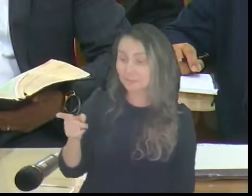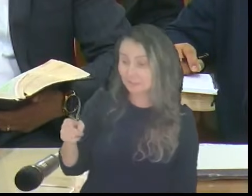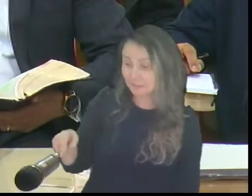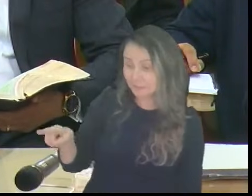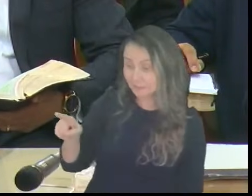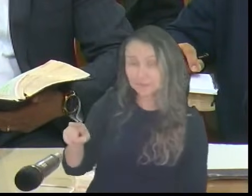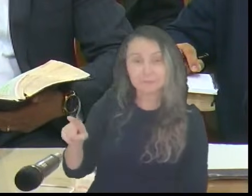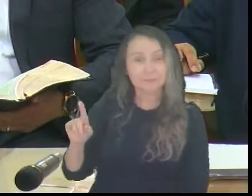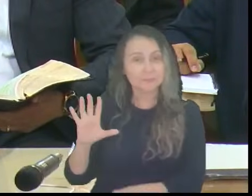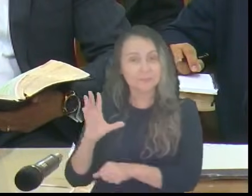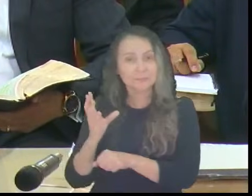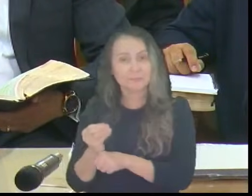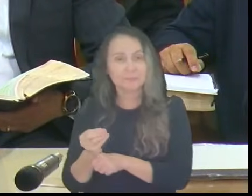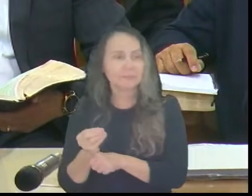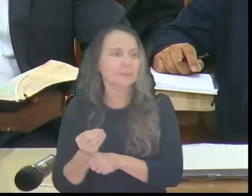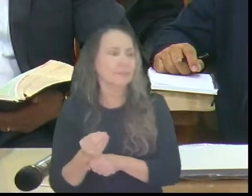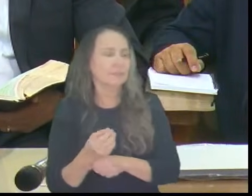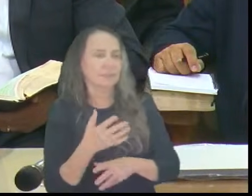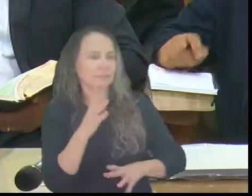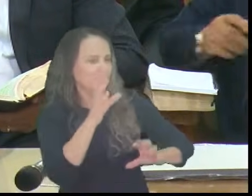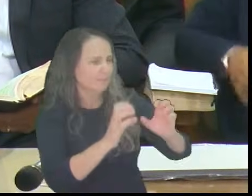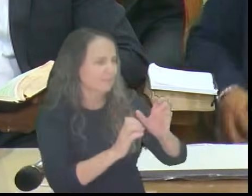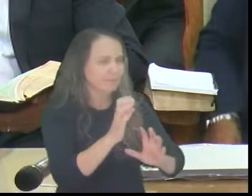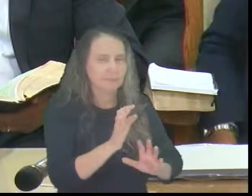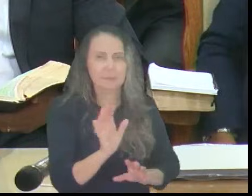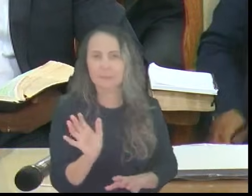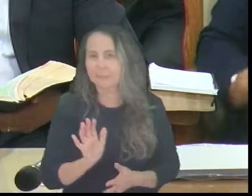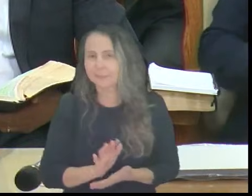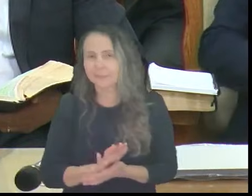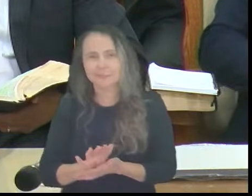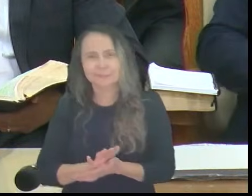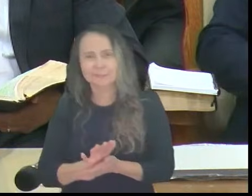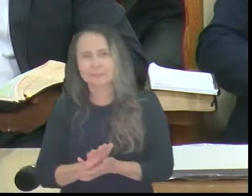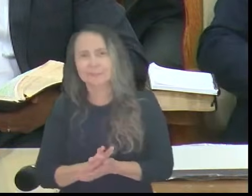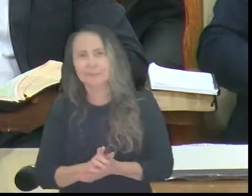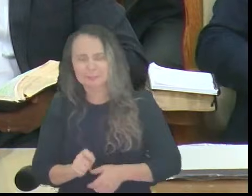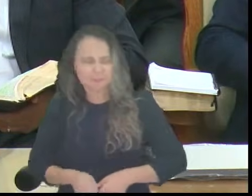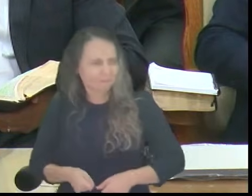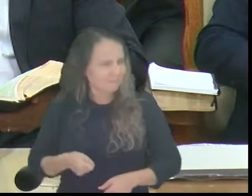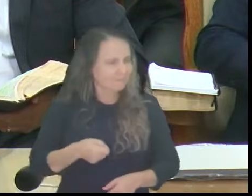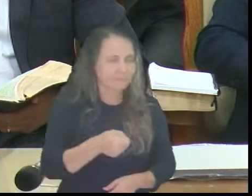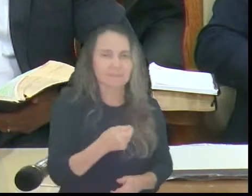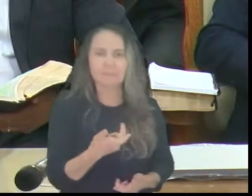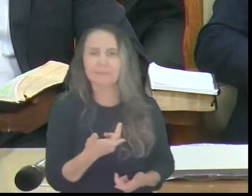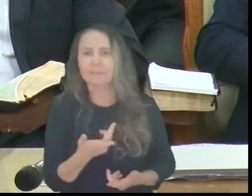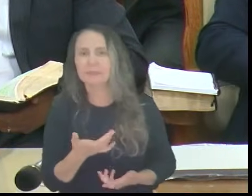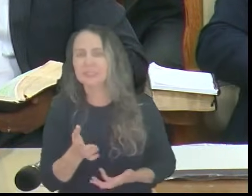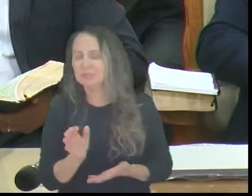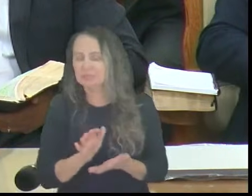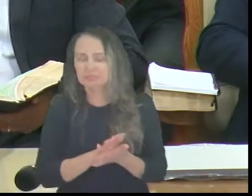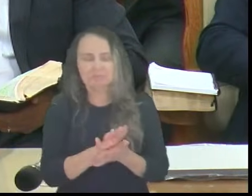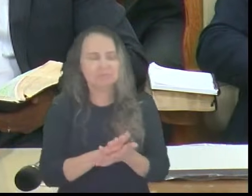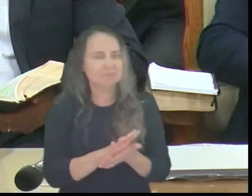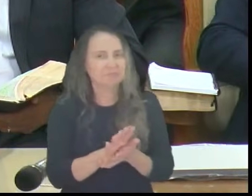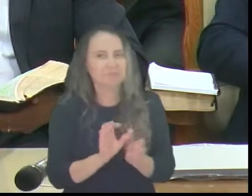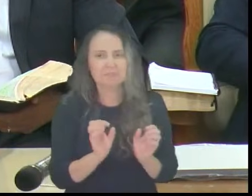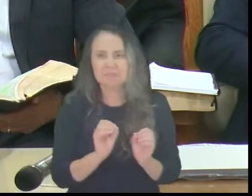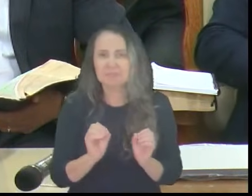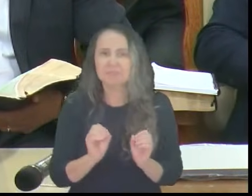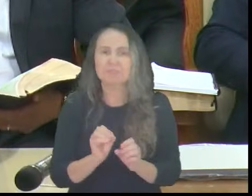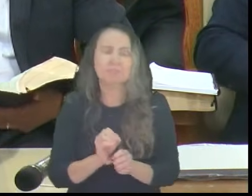usam armas, eles não usam baionetas, eles não usam espadas, eles não usam